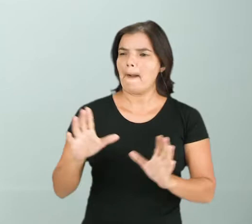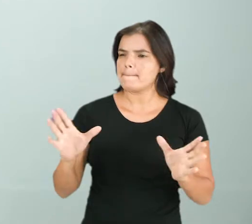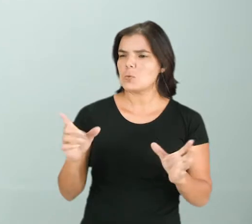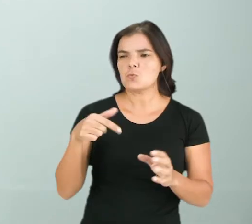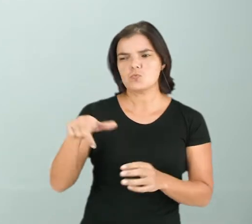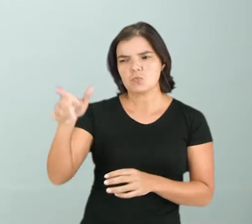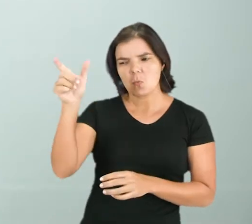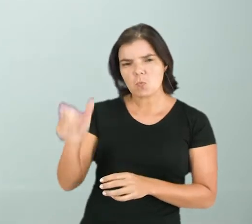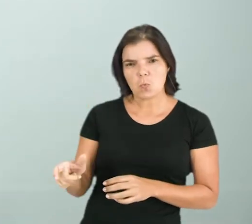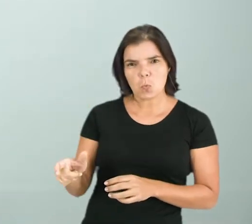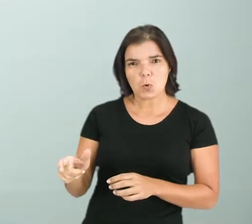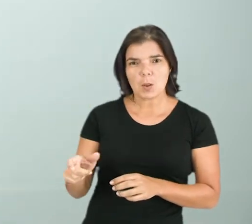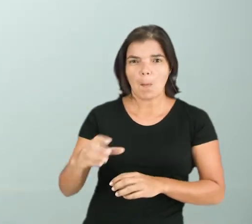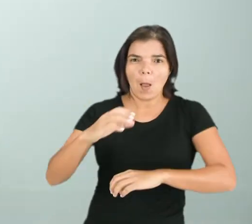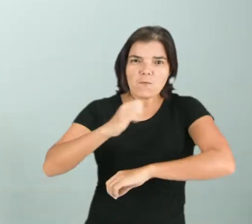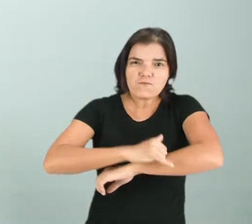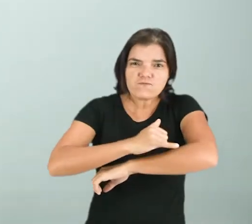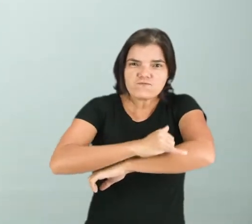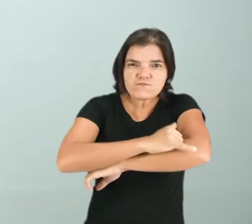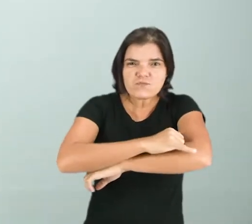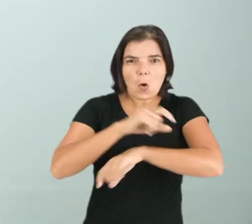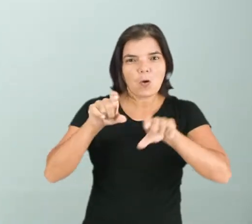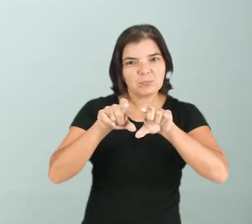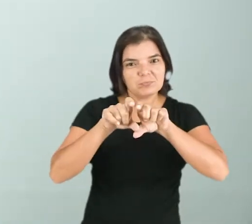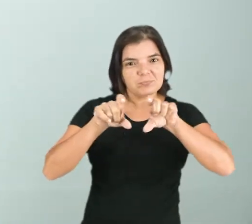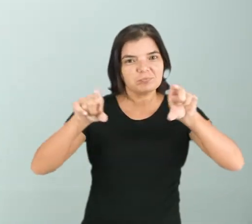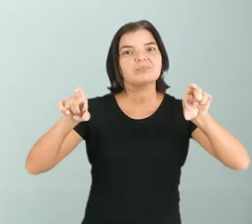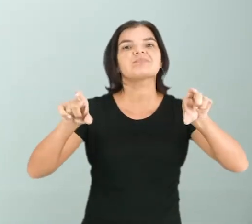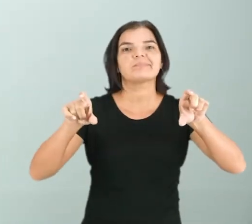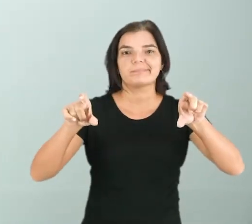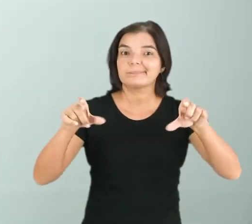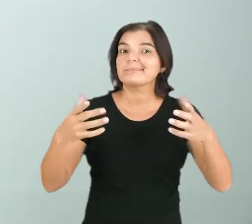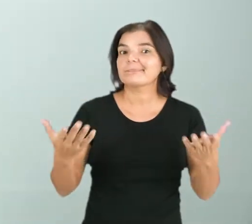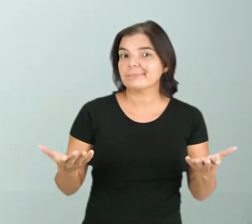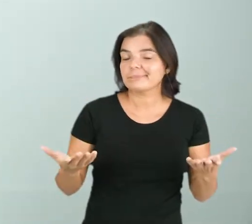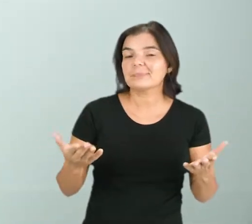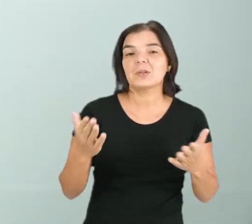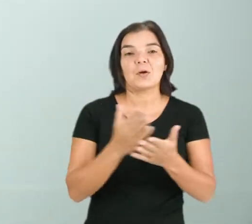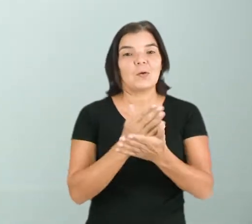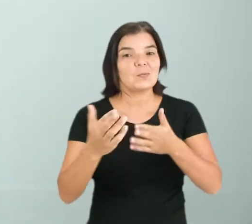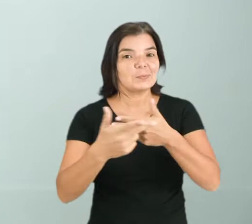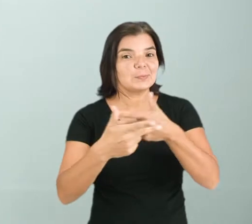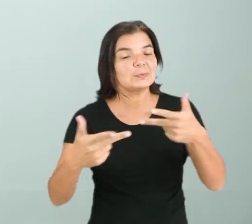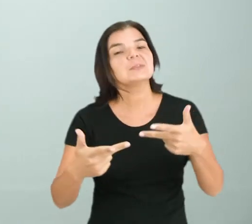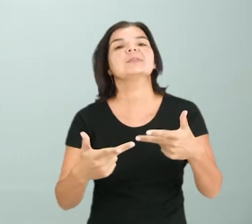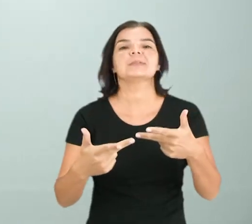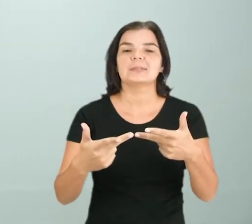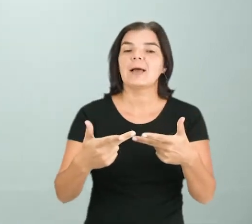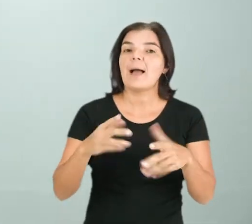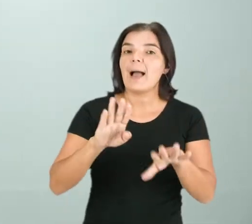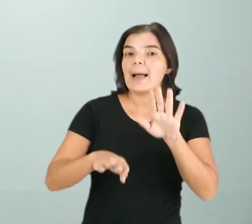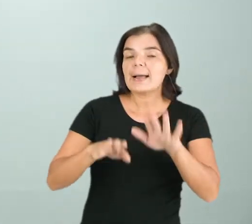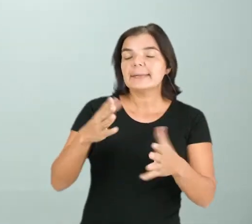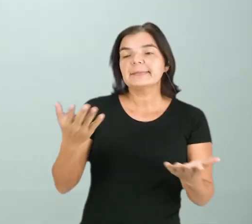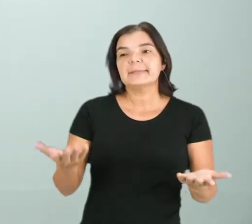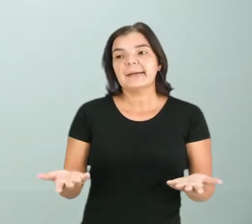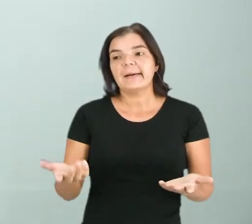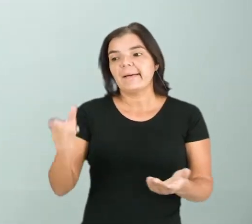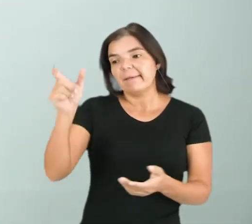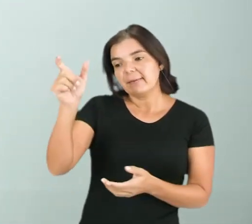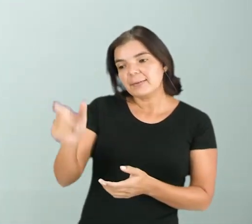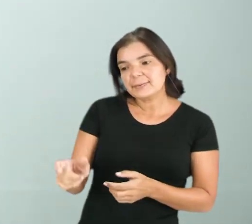você está falando que é em largura, né? Então, em muitas situações, você se perde, às vezes você fala assim, o